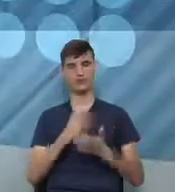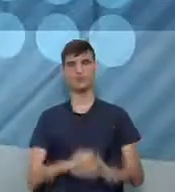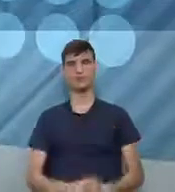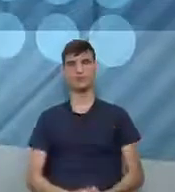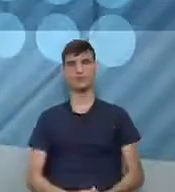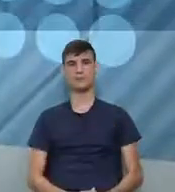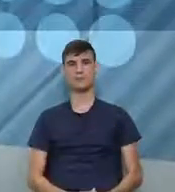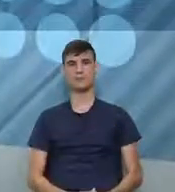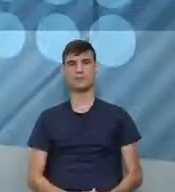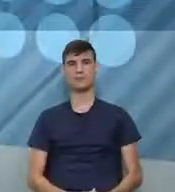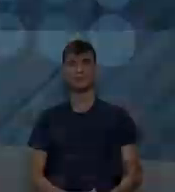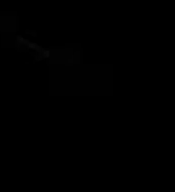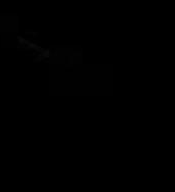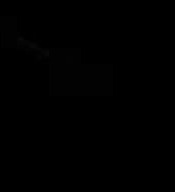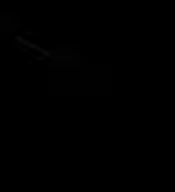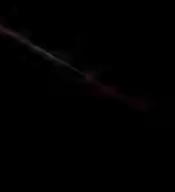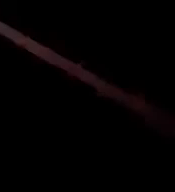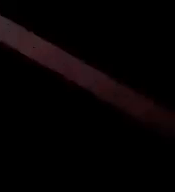próxima.